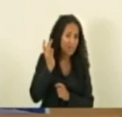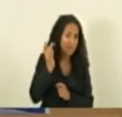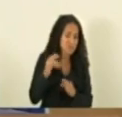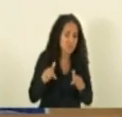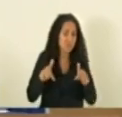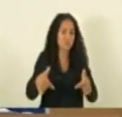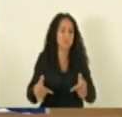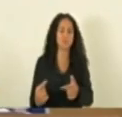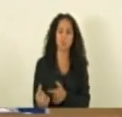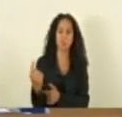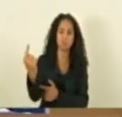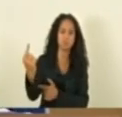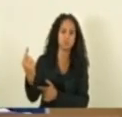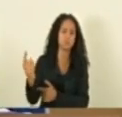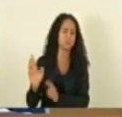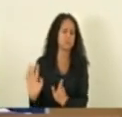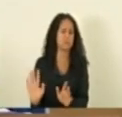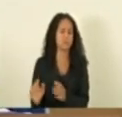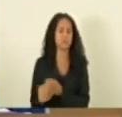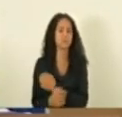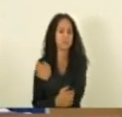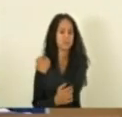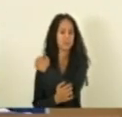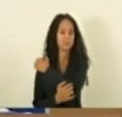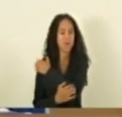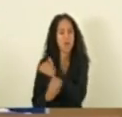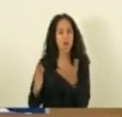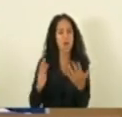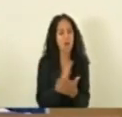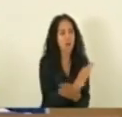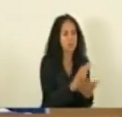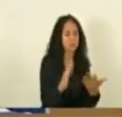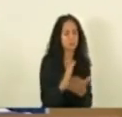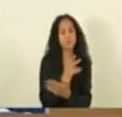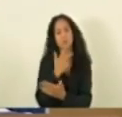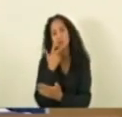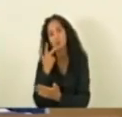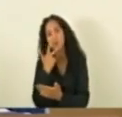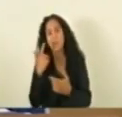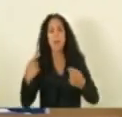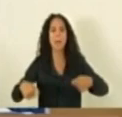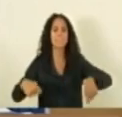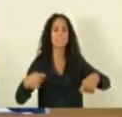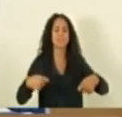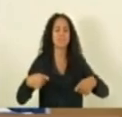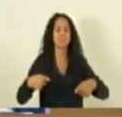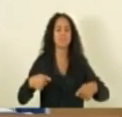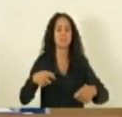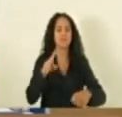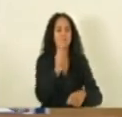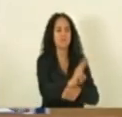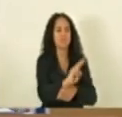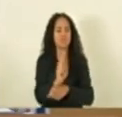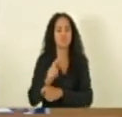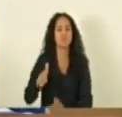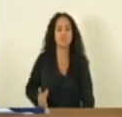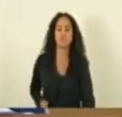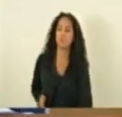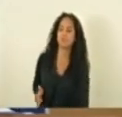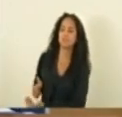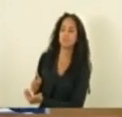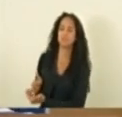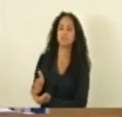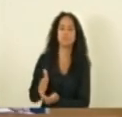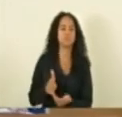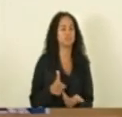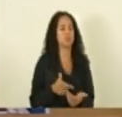ação isolada. Alguns vão falar que precisamos armar os vigilantes. Outros vão falar